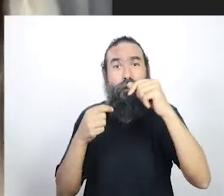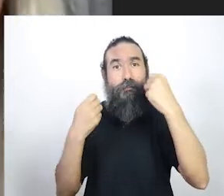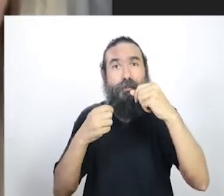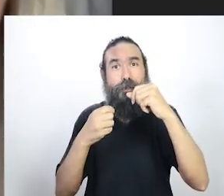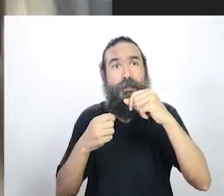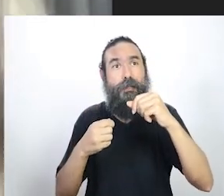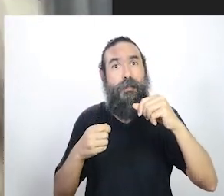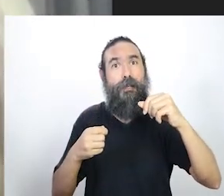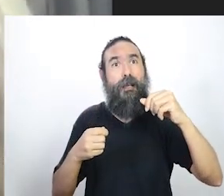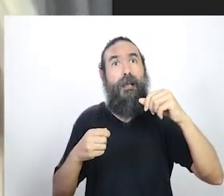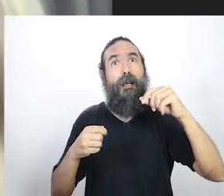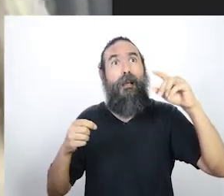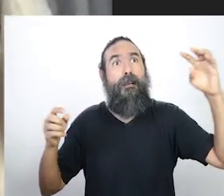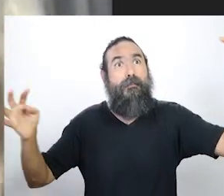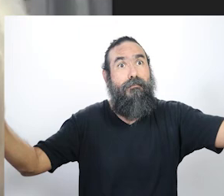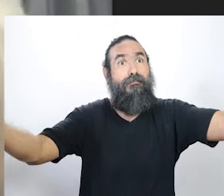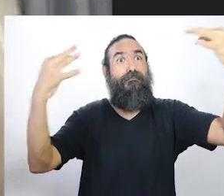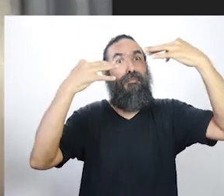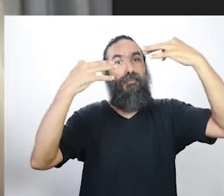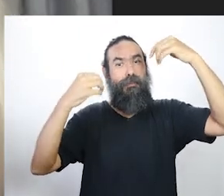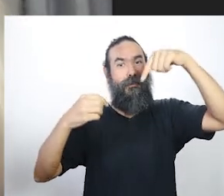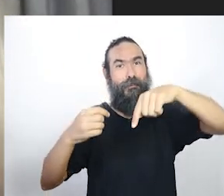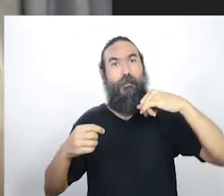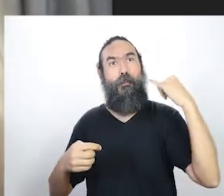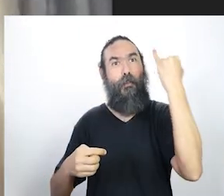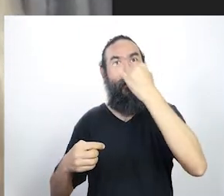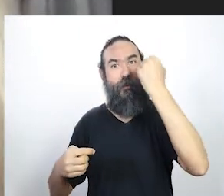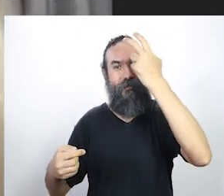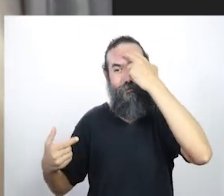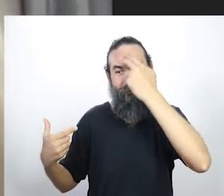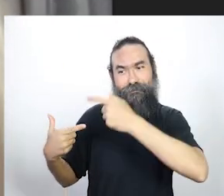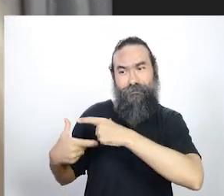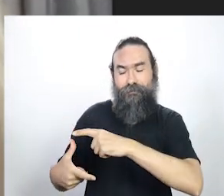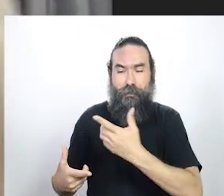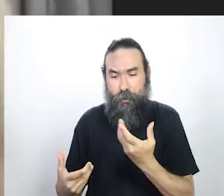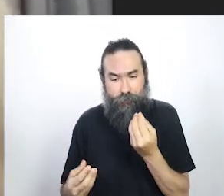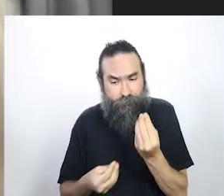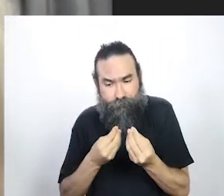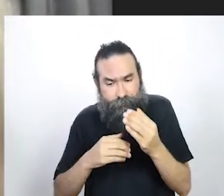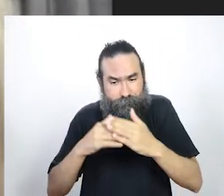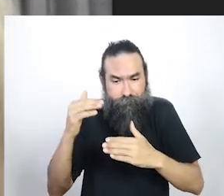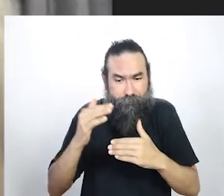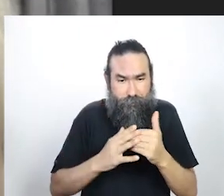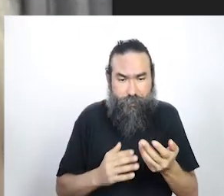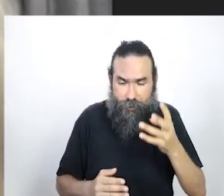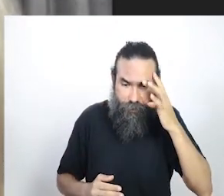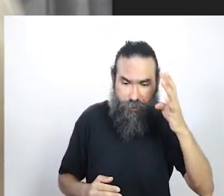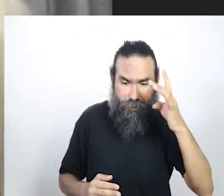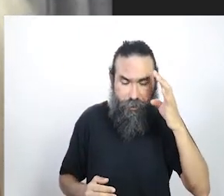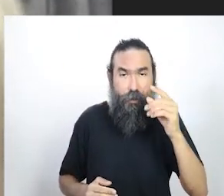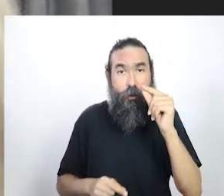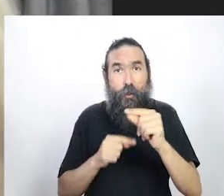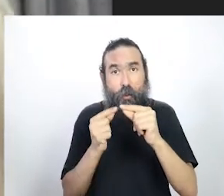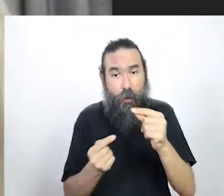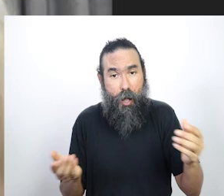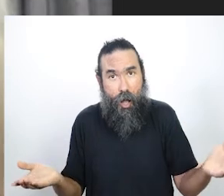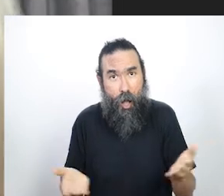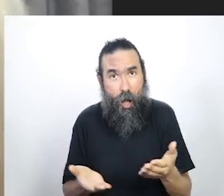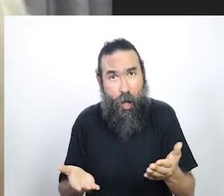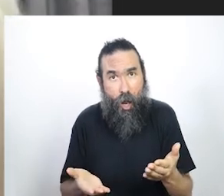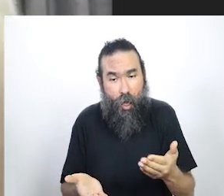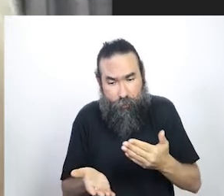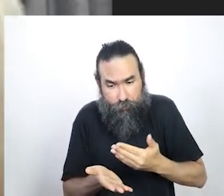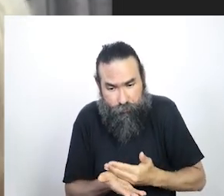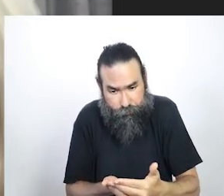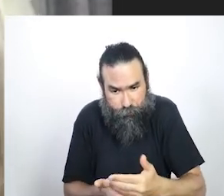para chamar a atenção, né, como estratégia, a gente começou agora uma